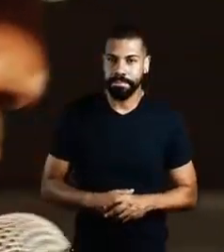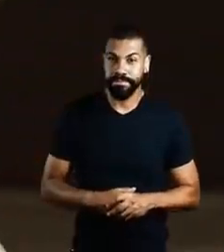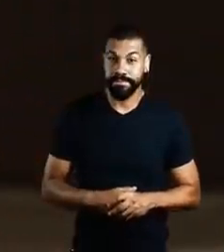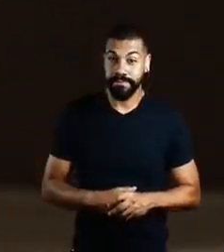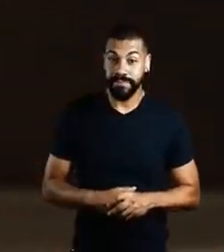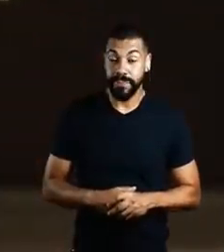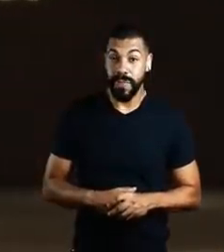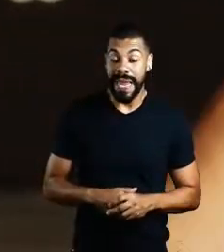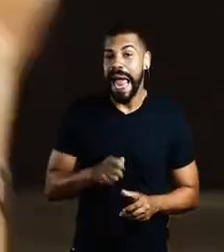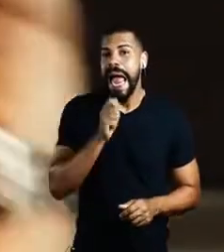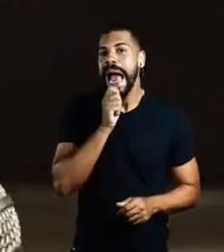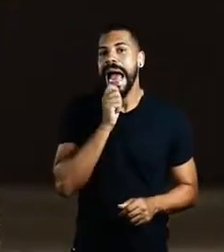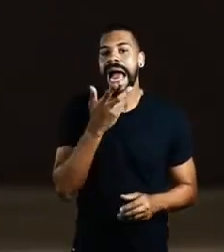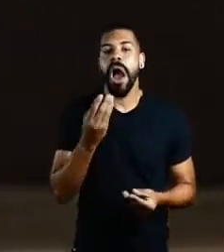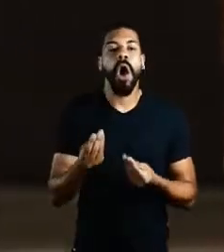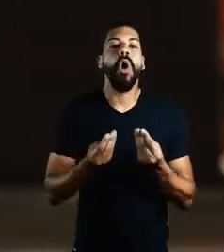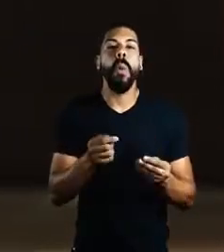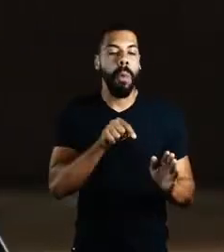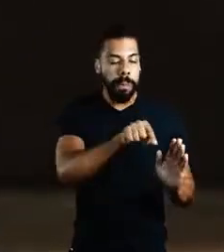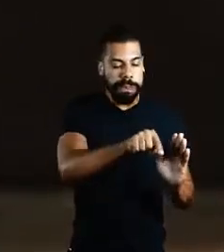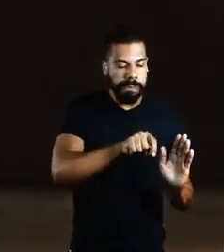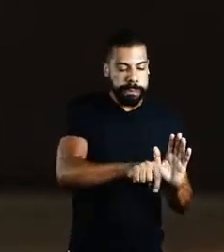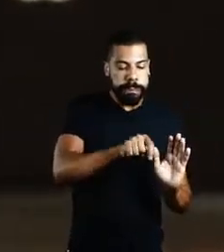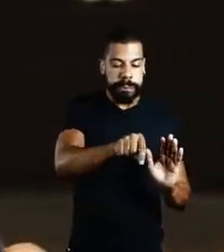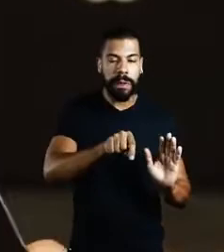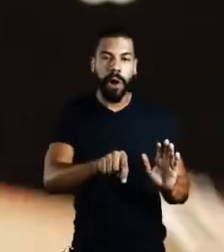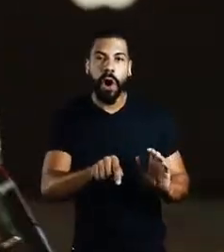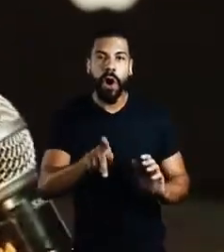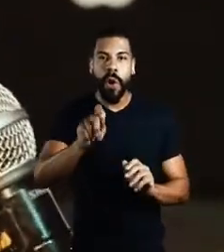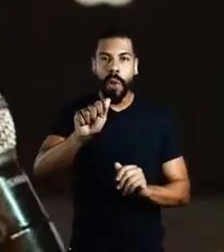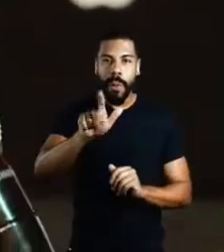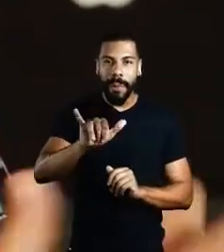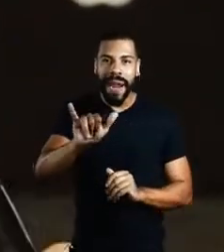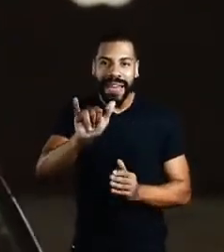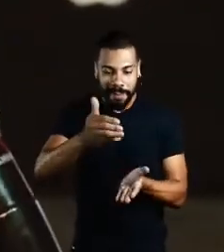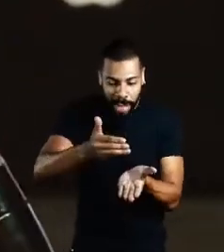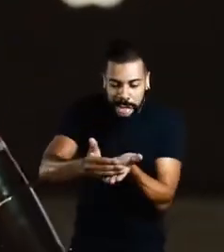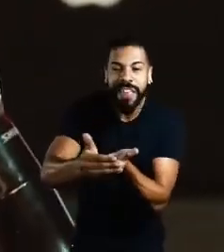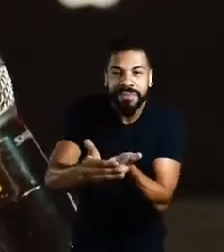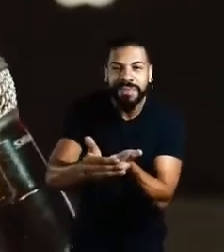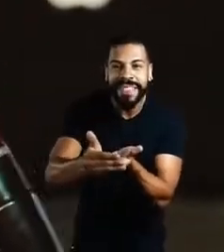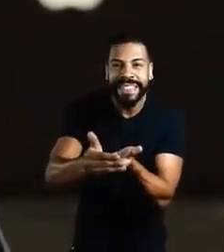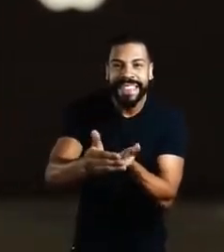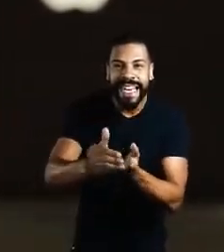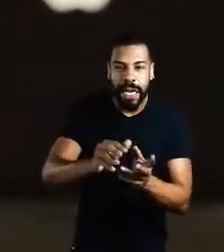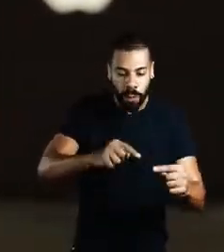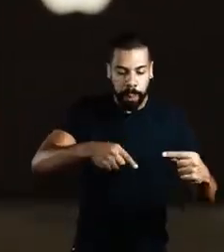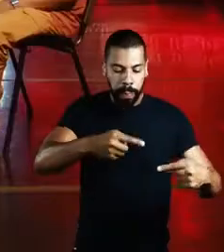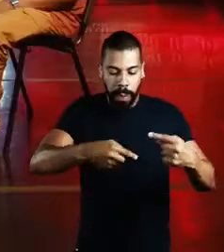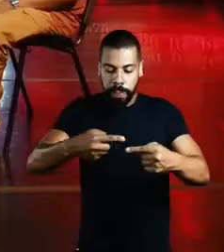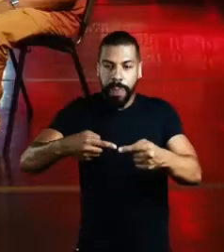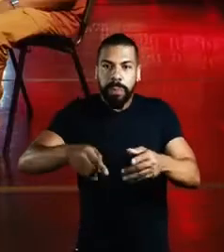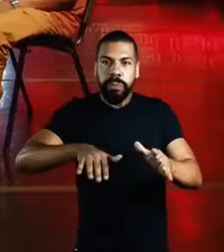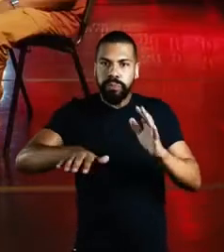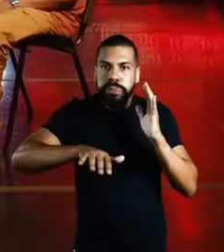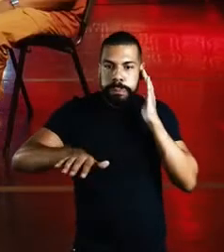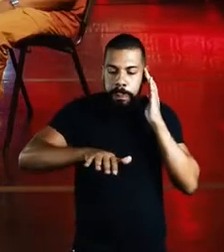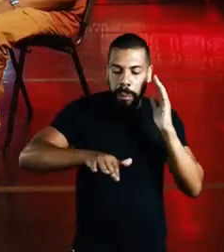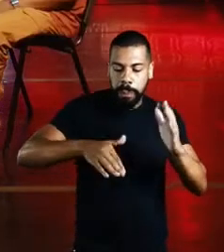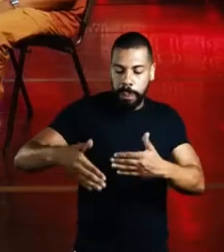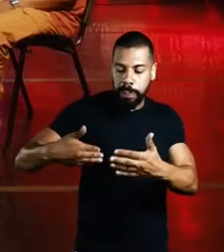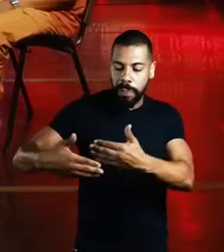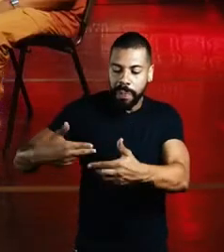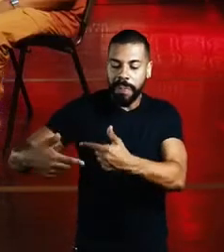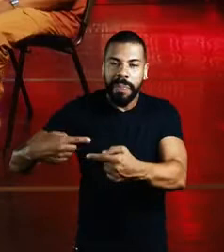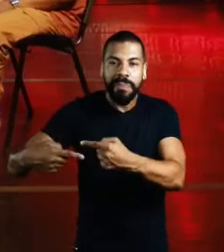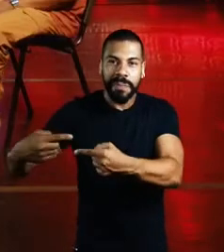eu não tinha descoberto como apertar o play lá e a bateria sair sozinha, fazendo todas as viradas, né, Duda? Lembra que a gente faz o pattern,